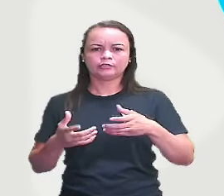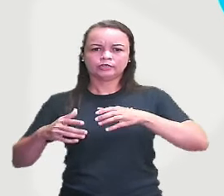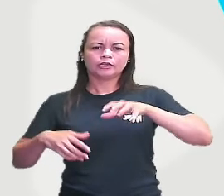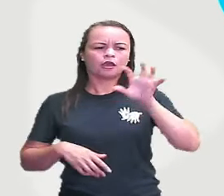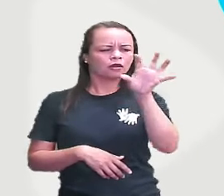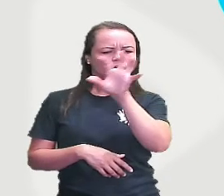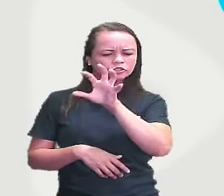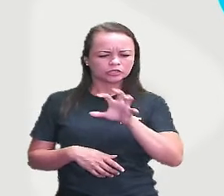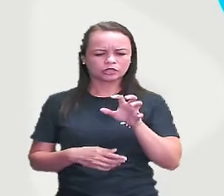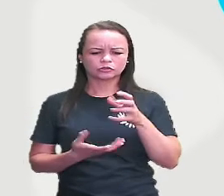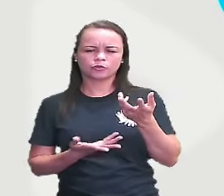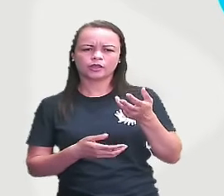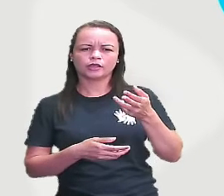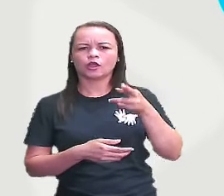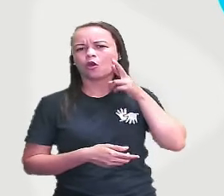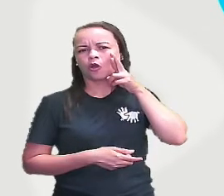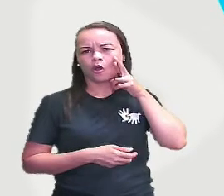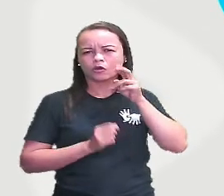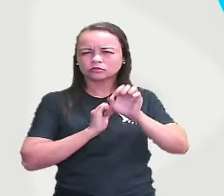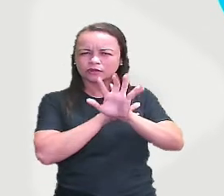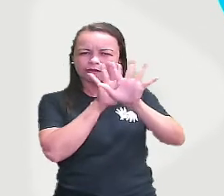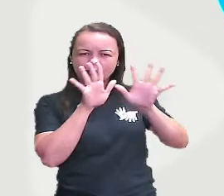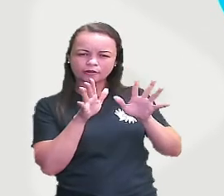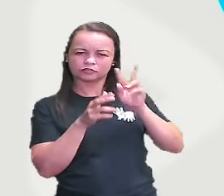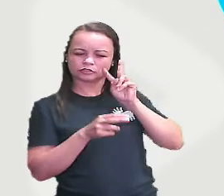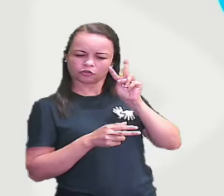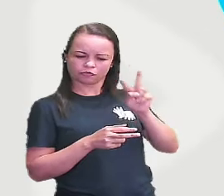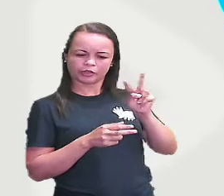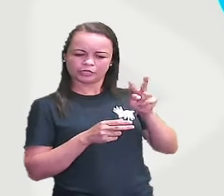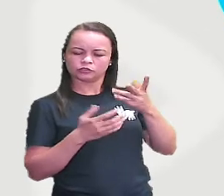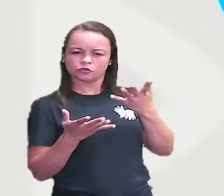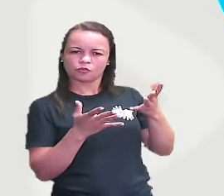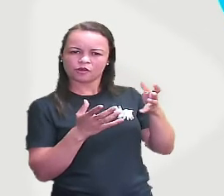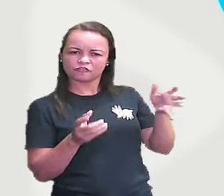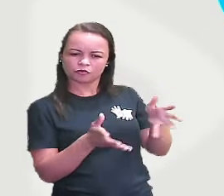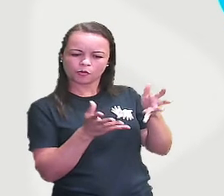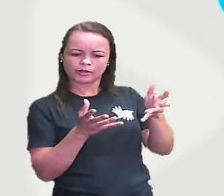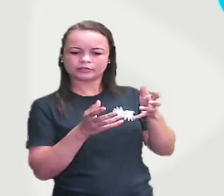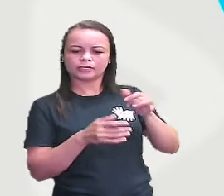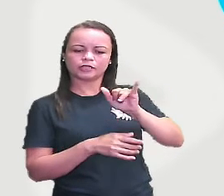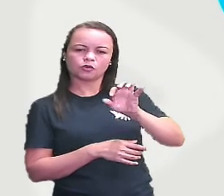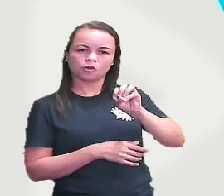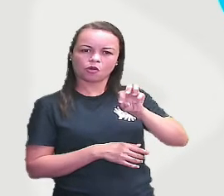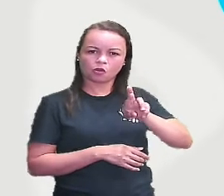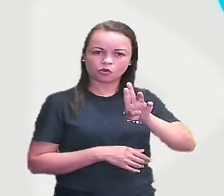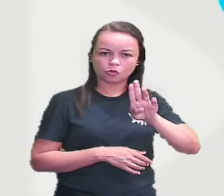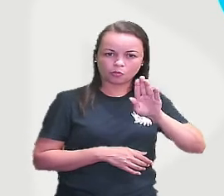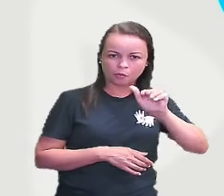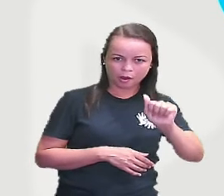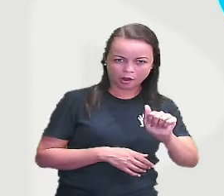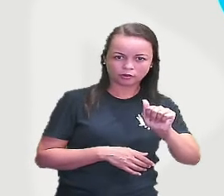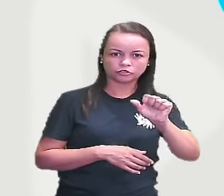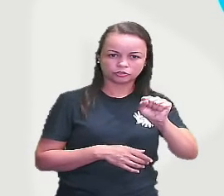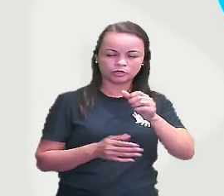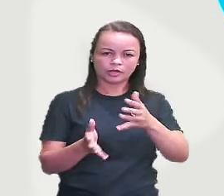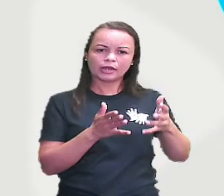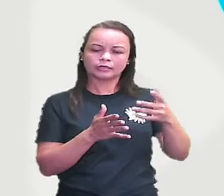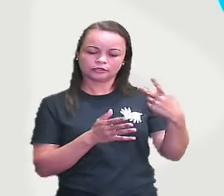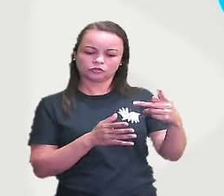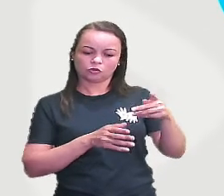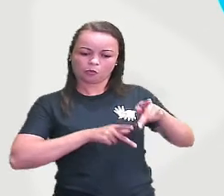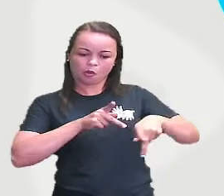Em rosinha mais claro, vocês estão vendo aí uma área de influência iorubá. Essa parte que tá aí toda em rosa mais claro são os